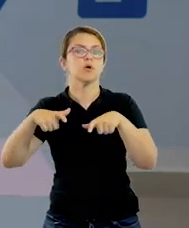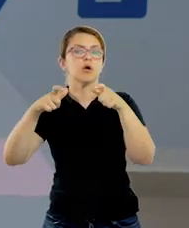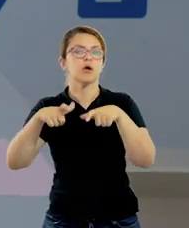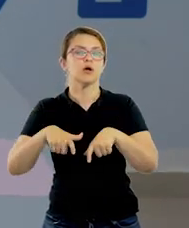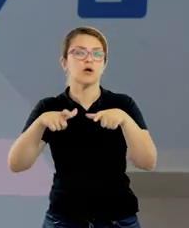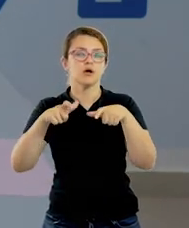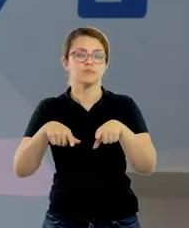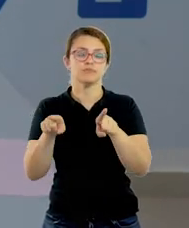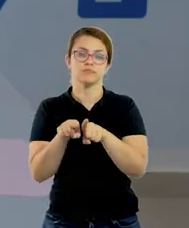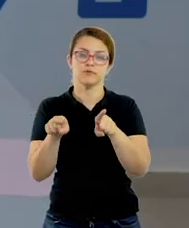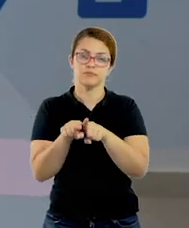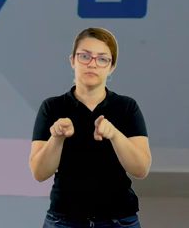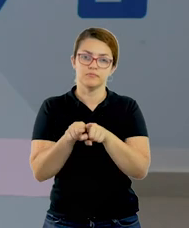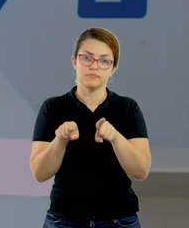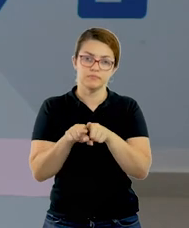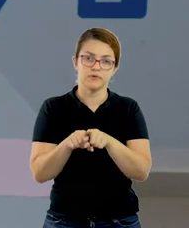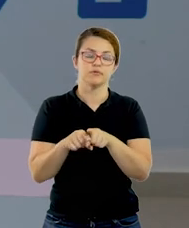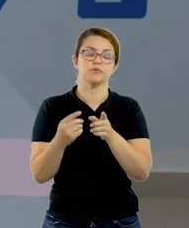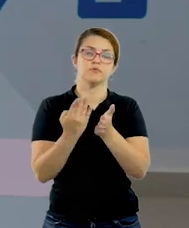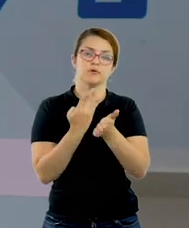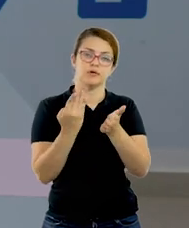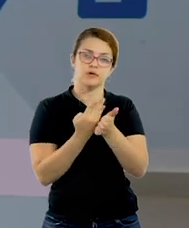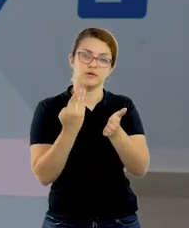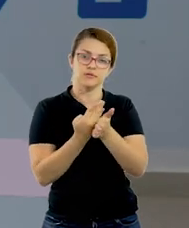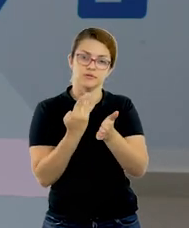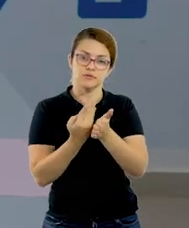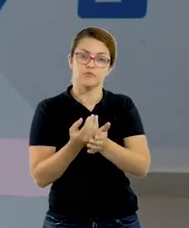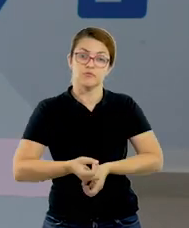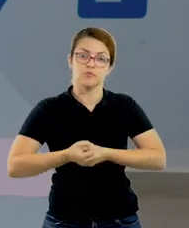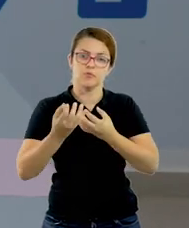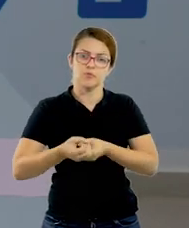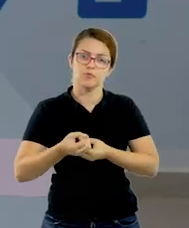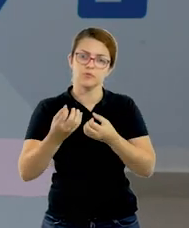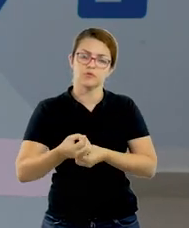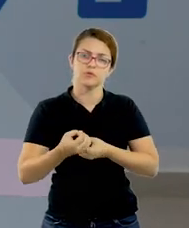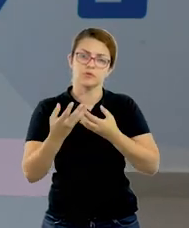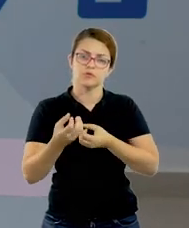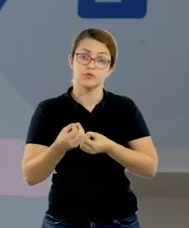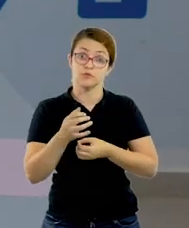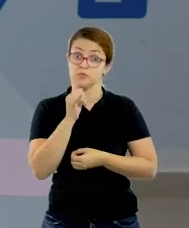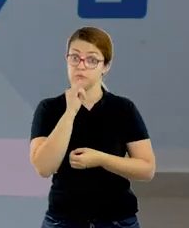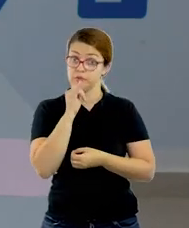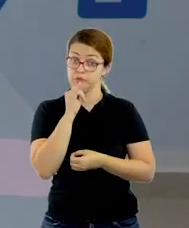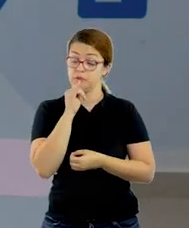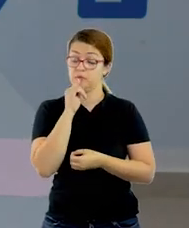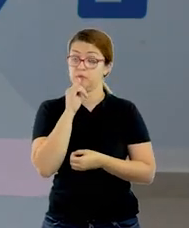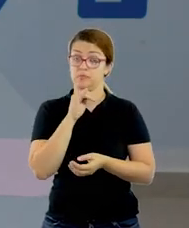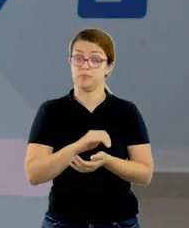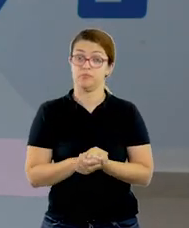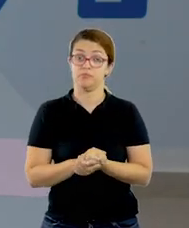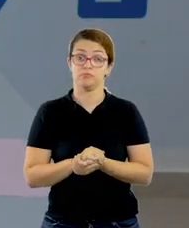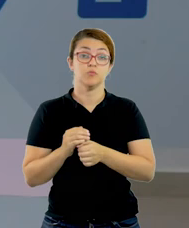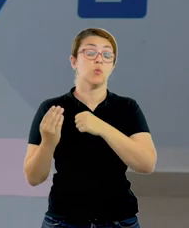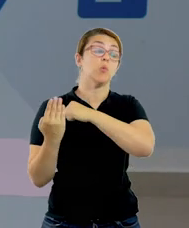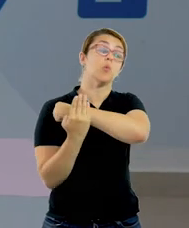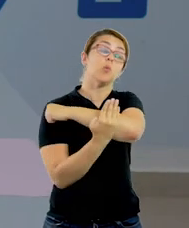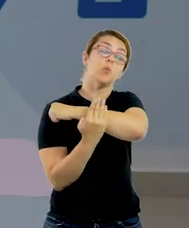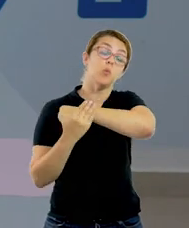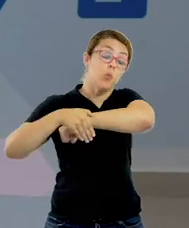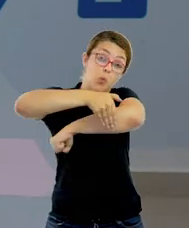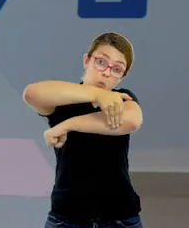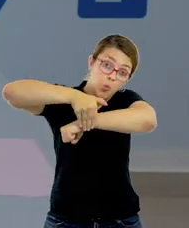lua realização vocês também vão registrar no caderno informações como por exemplo